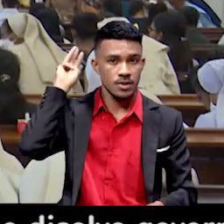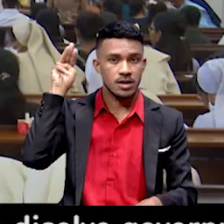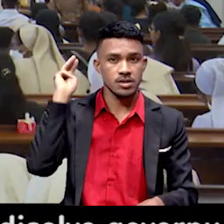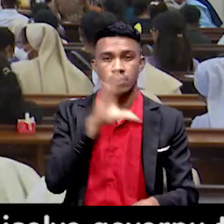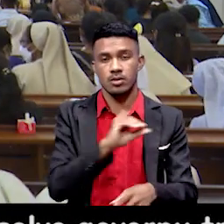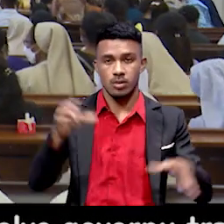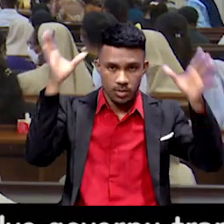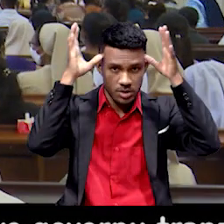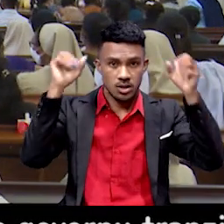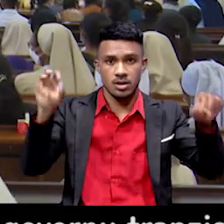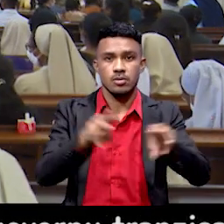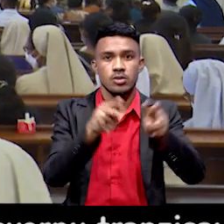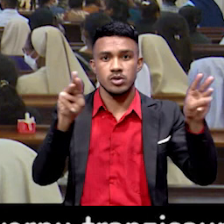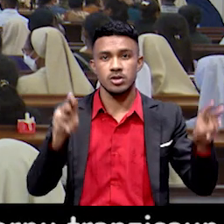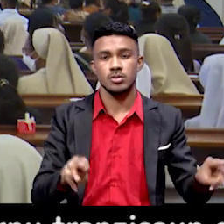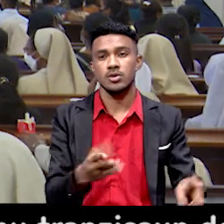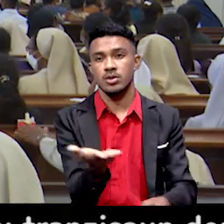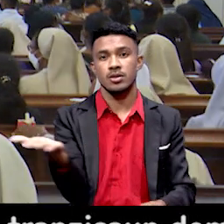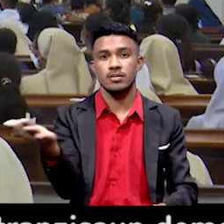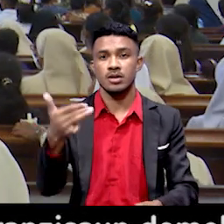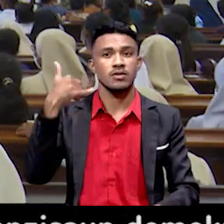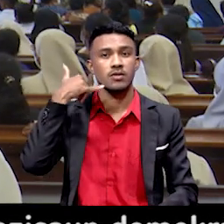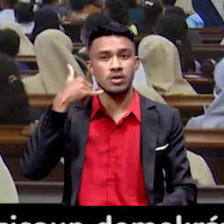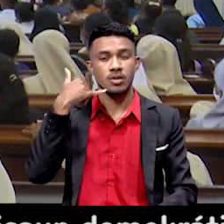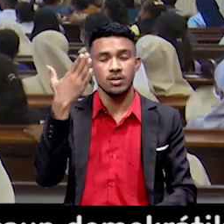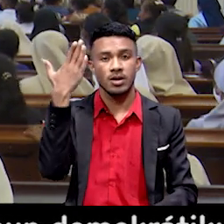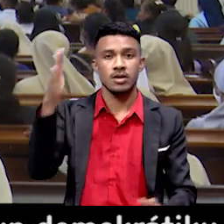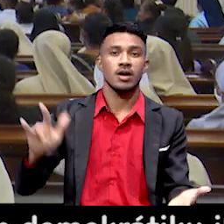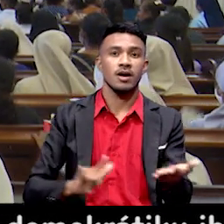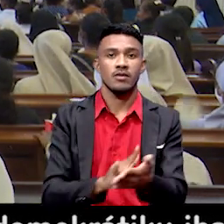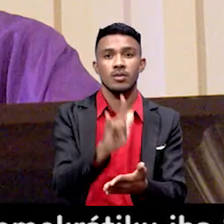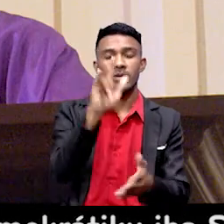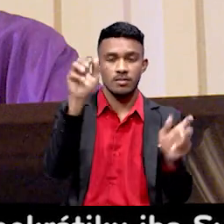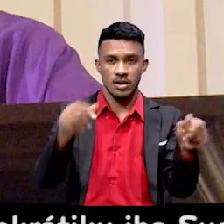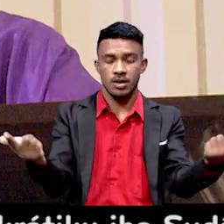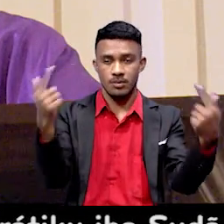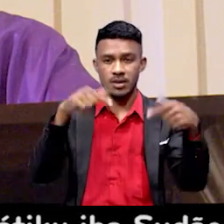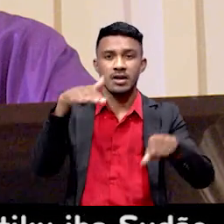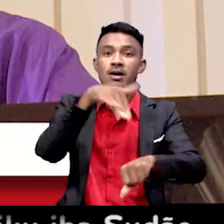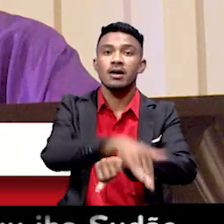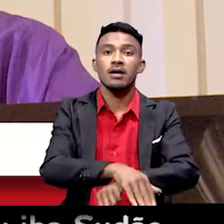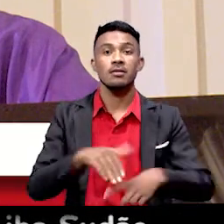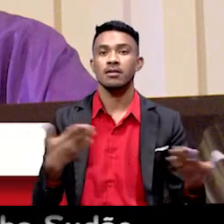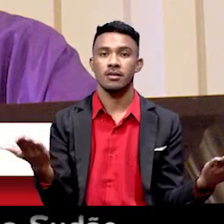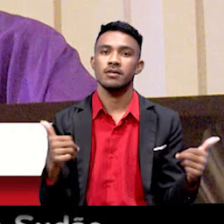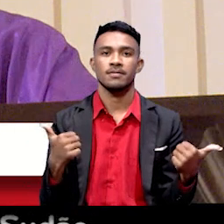presidente municipal. Im telefone tok balet en para be. Aviam bele mai kala ne kala.